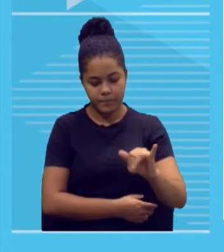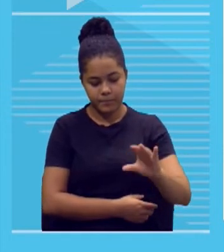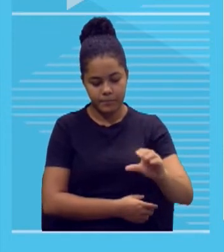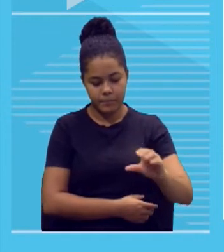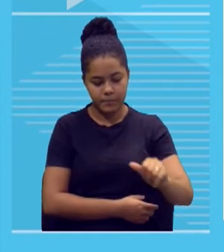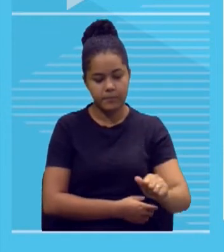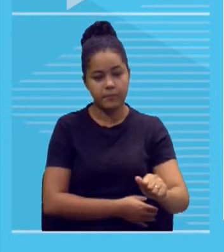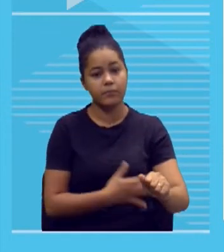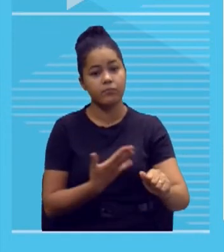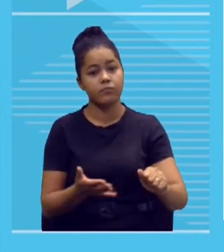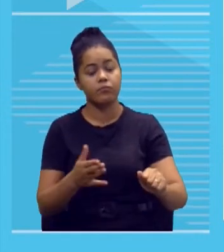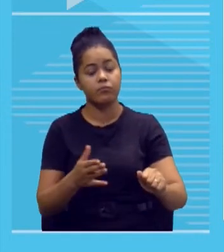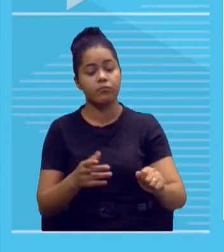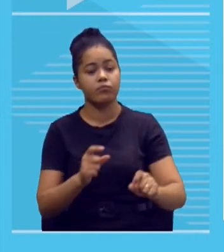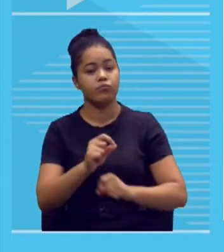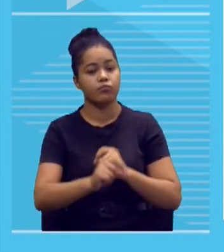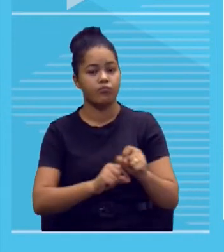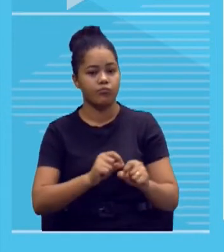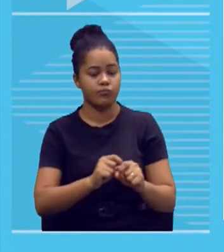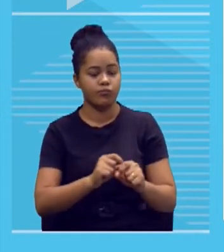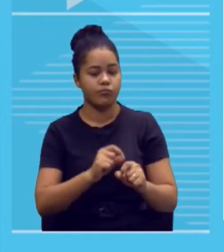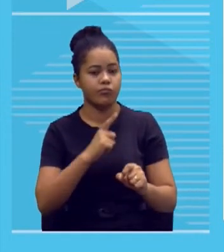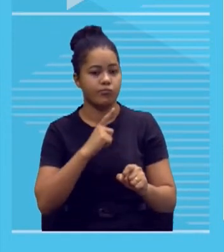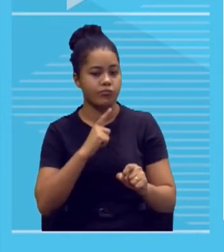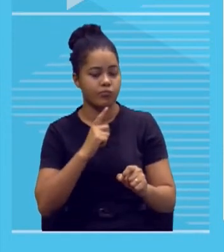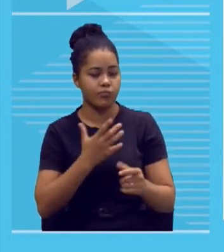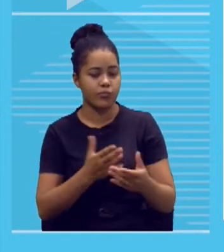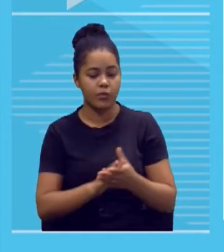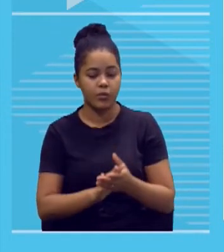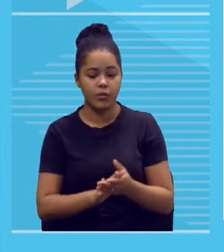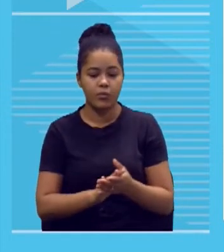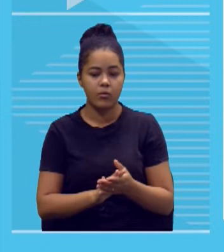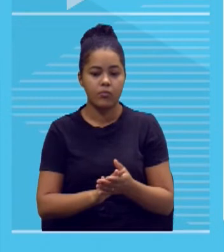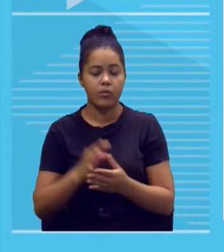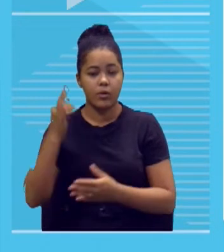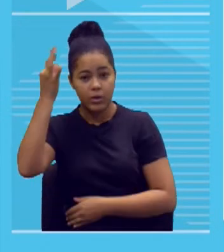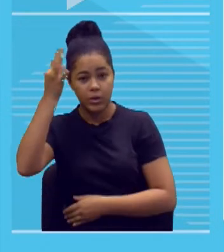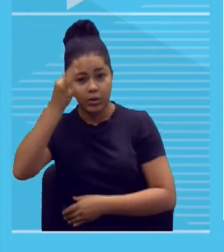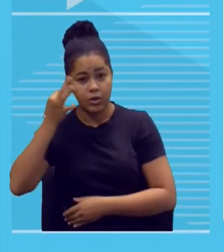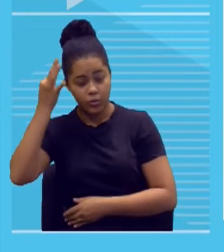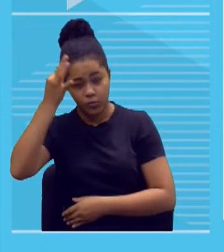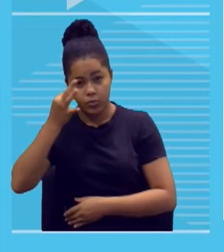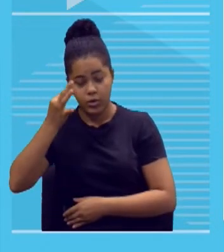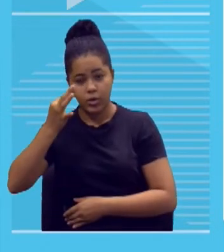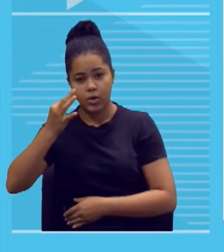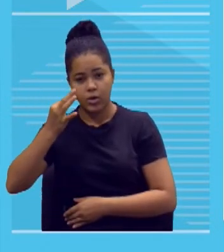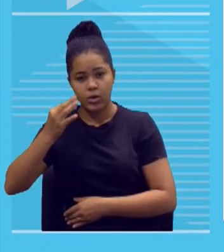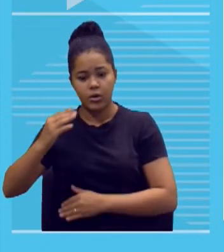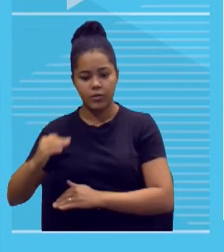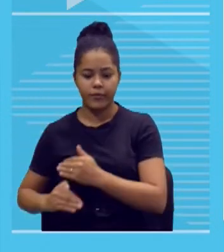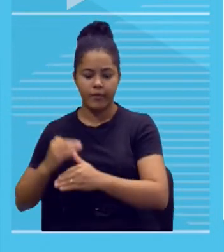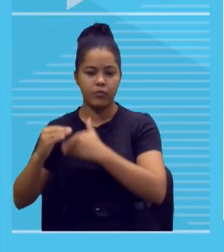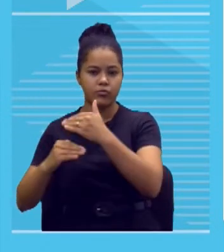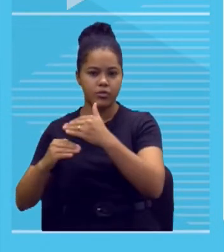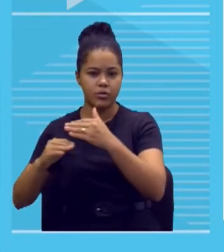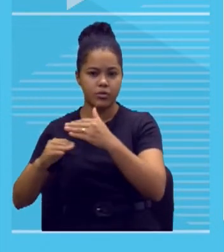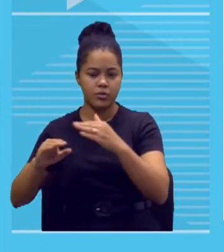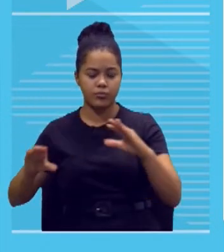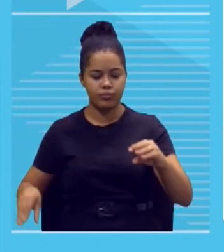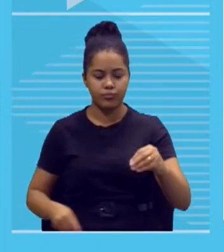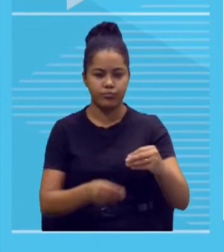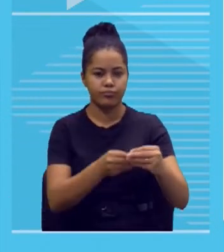incremento é da teoria da evolução de Charles Darwin a base ela